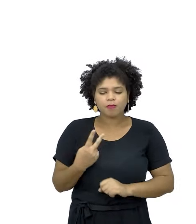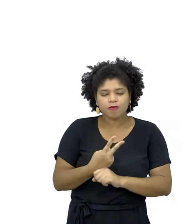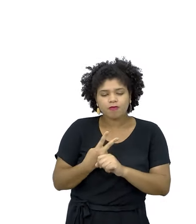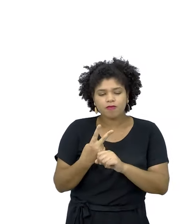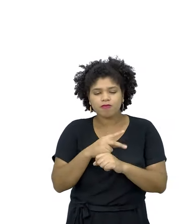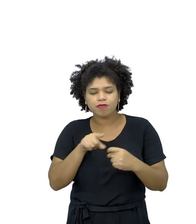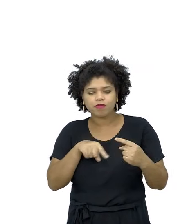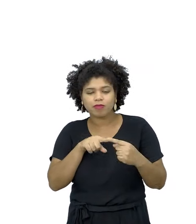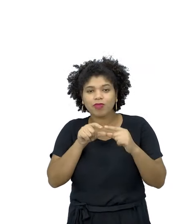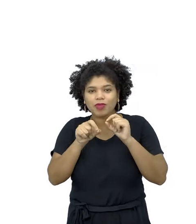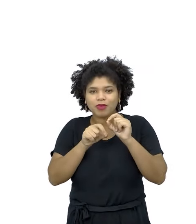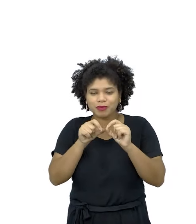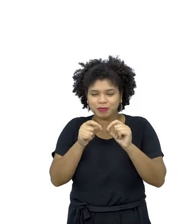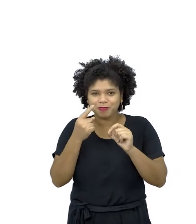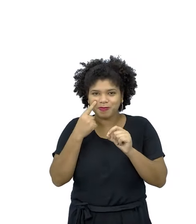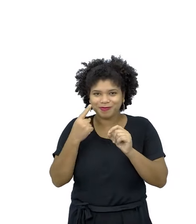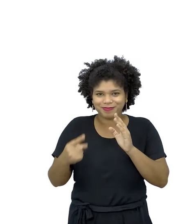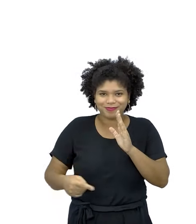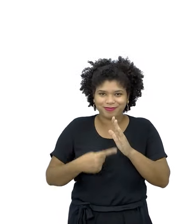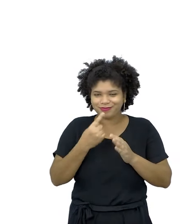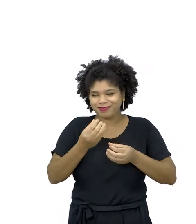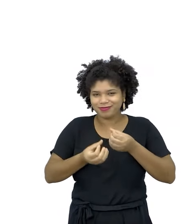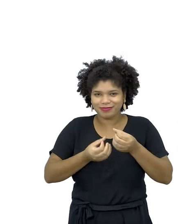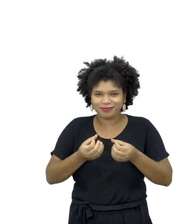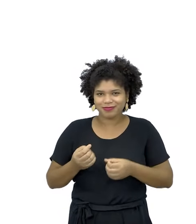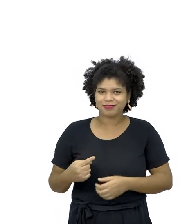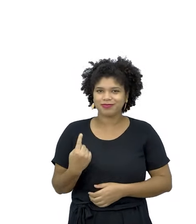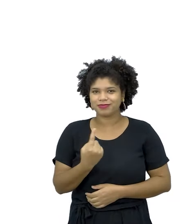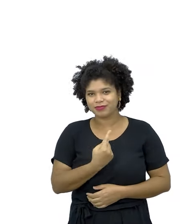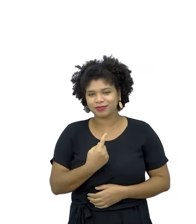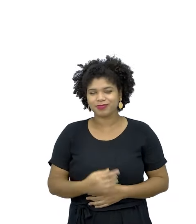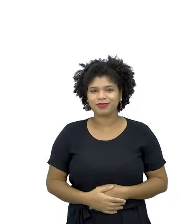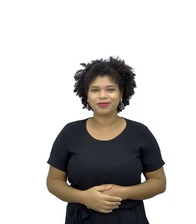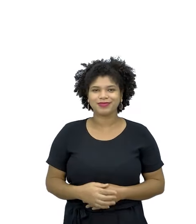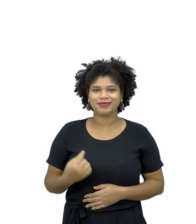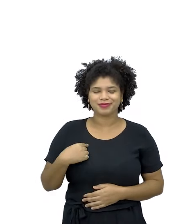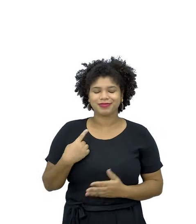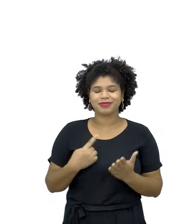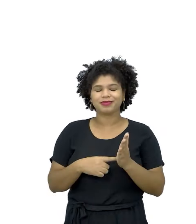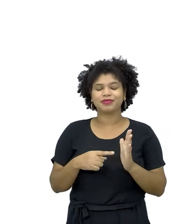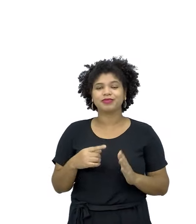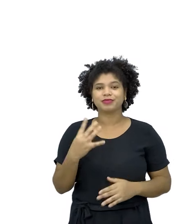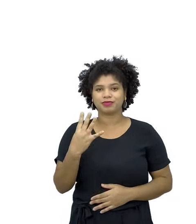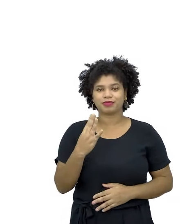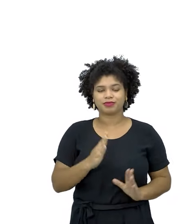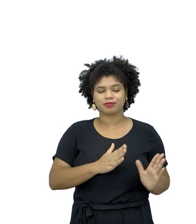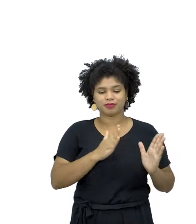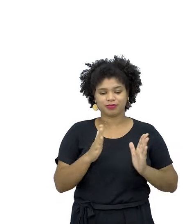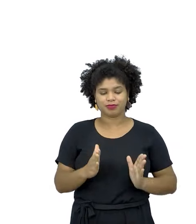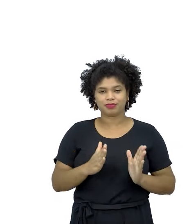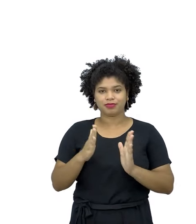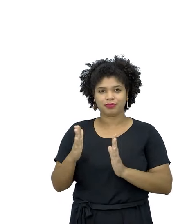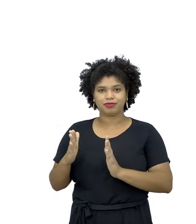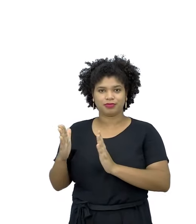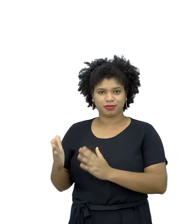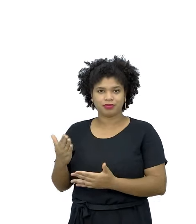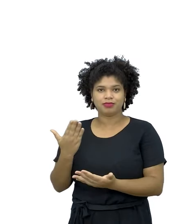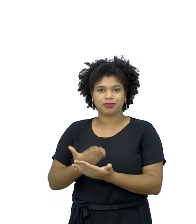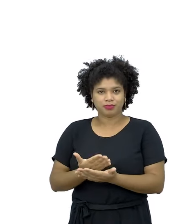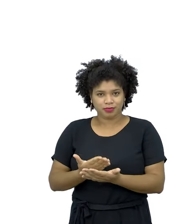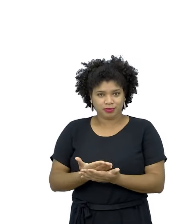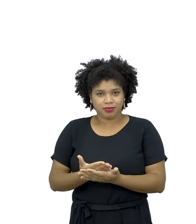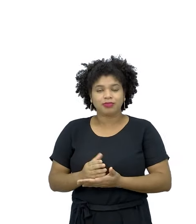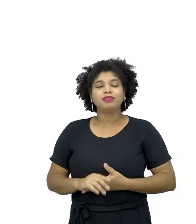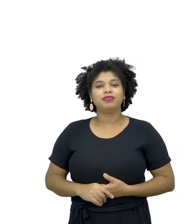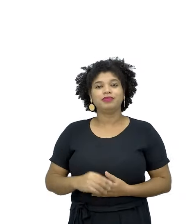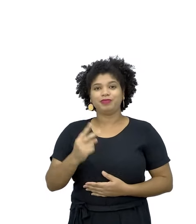vamos ver nesse primeiro bimestre para nós. Então, nós formamos aí 4 blocos de aula, cada bloco de aula ele é formado